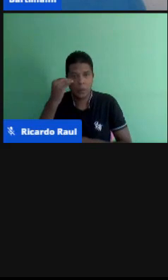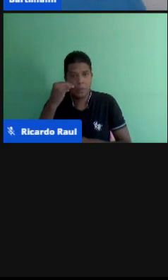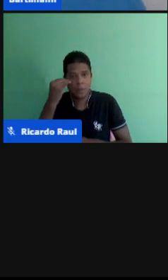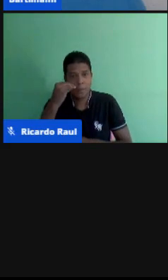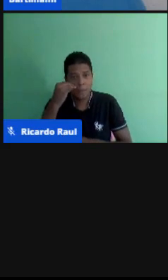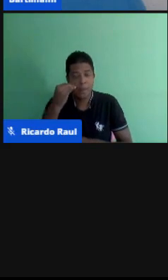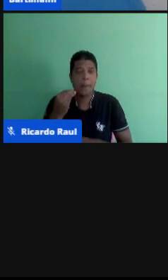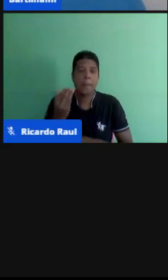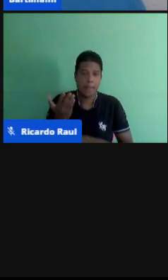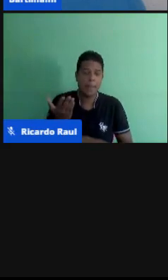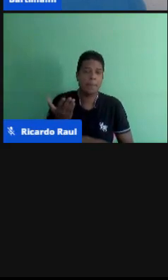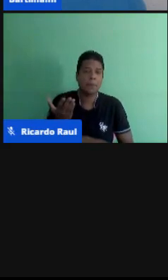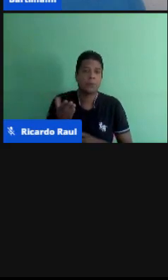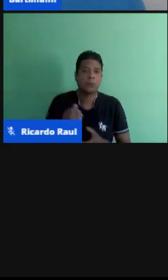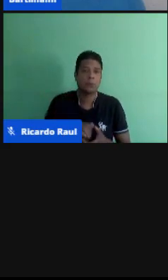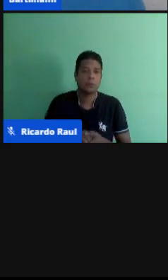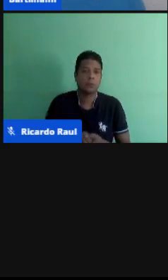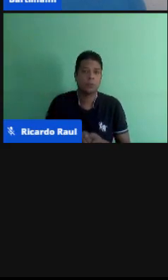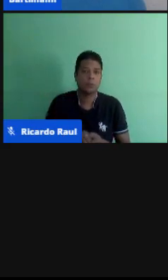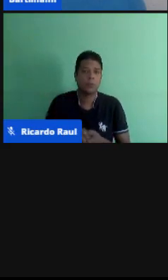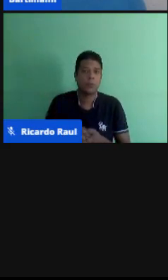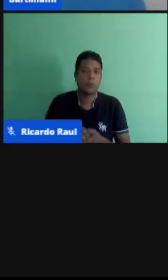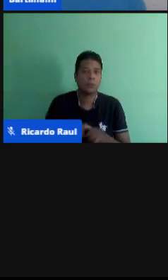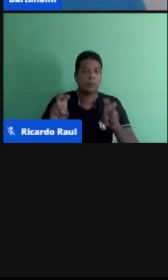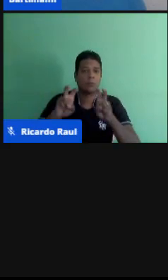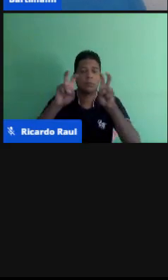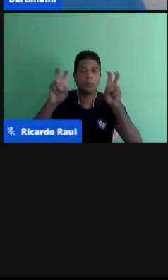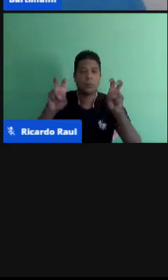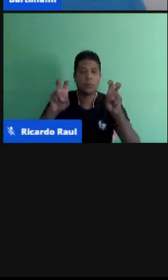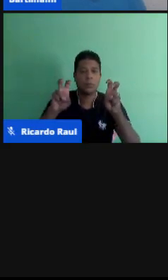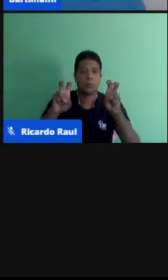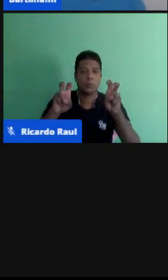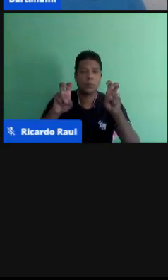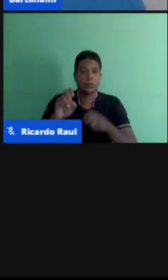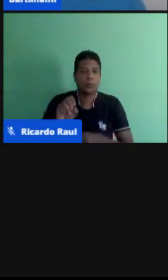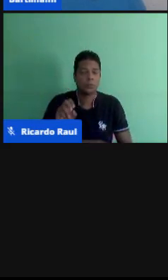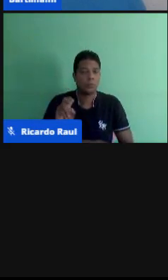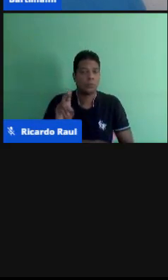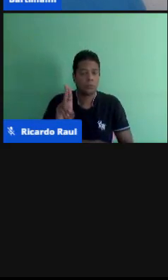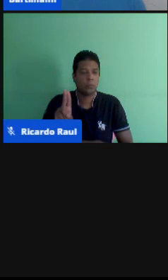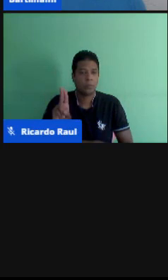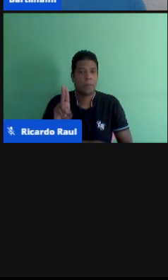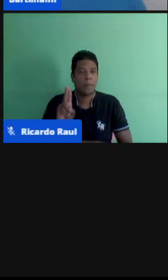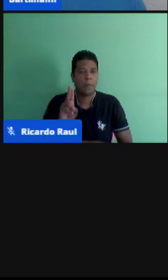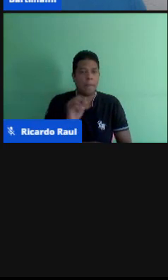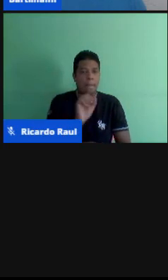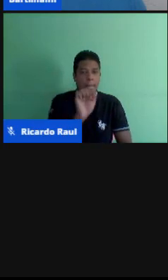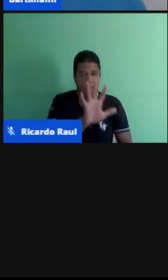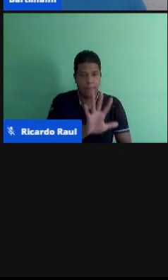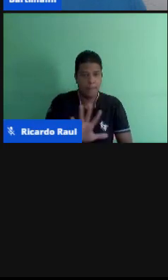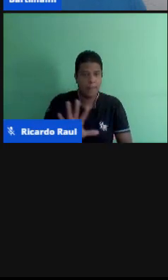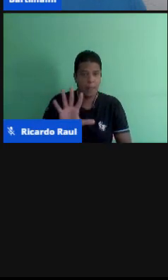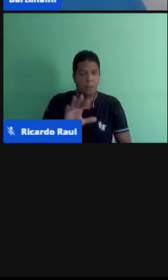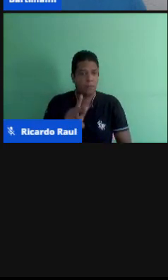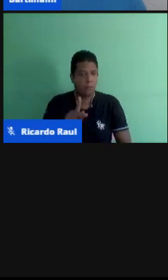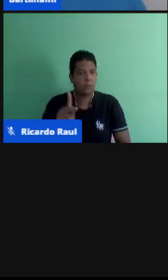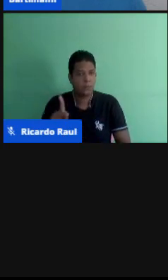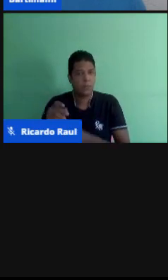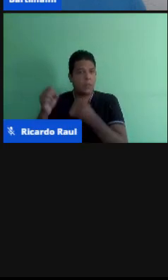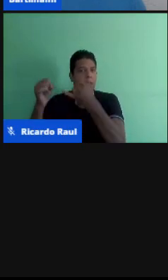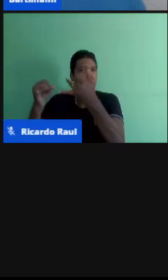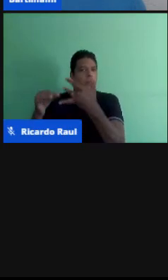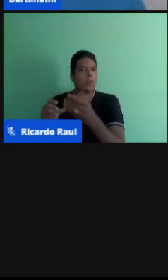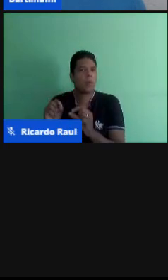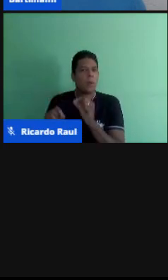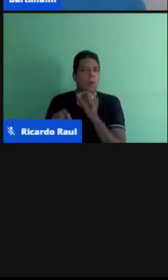multitemporais, seja para definição de unidades de paisagem. E aí o professor Salinas vai trazer a ideia